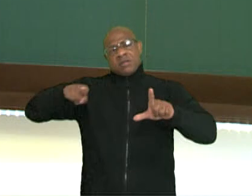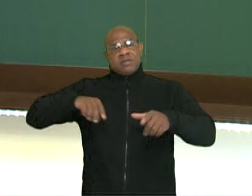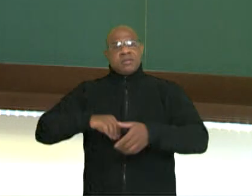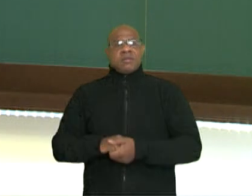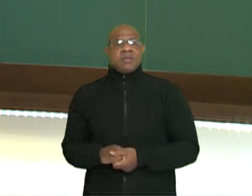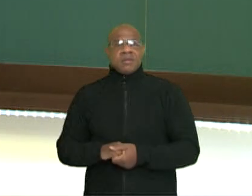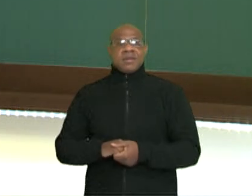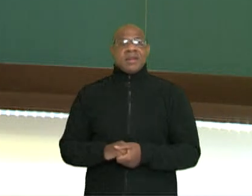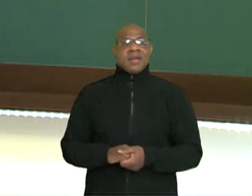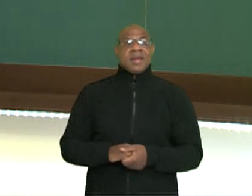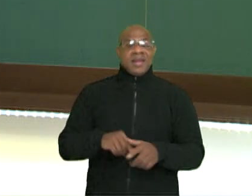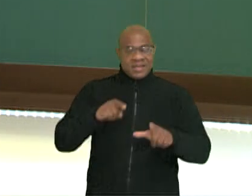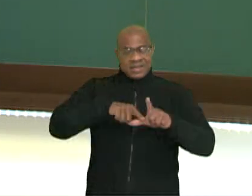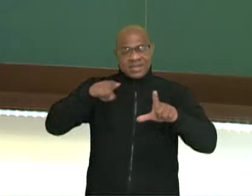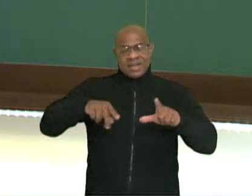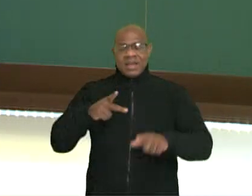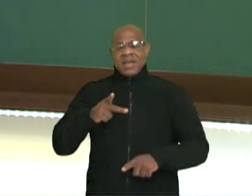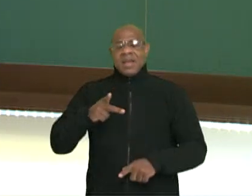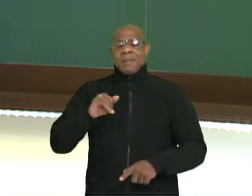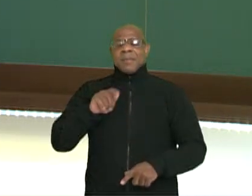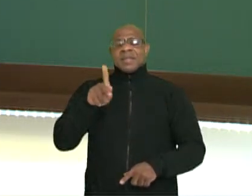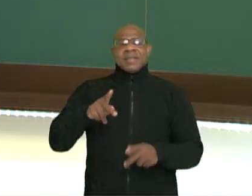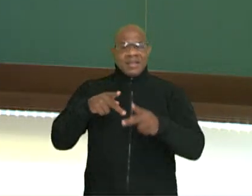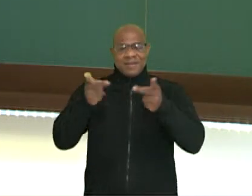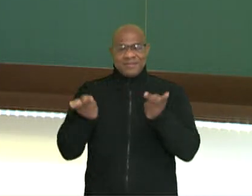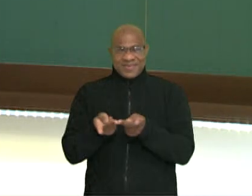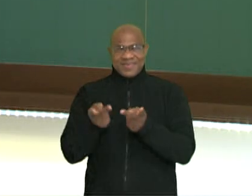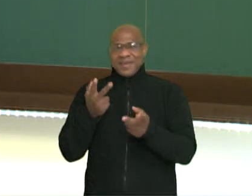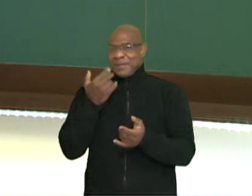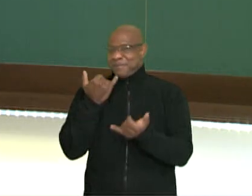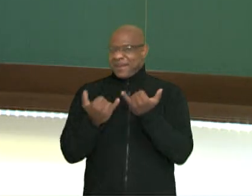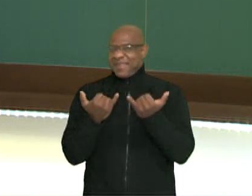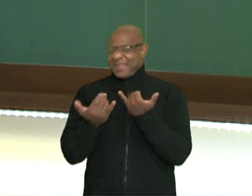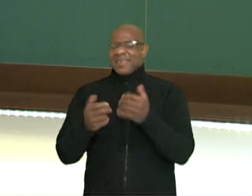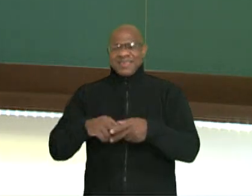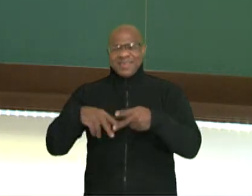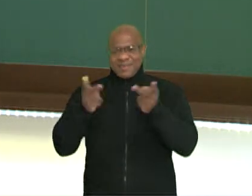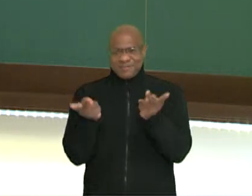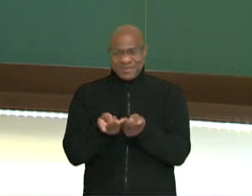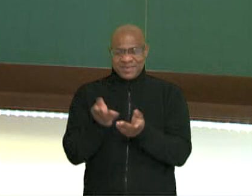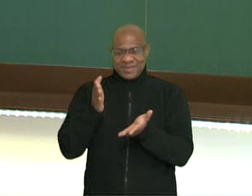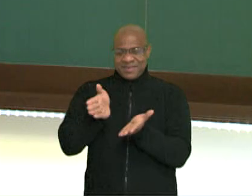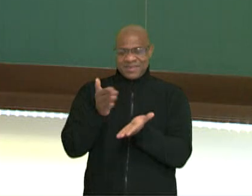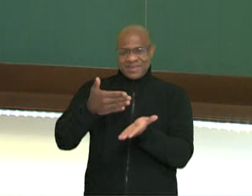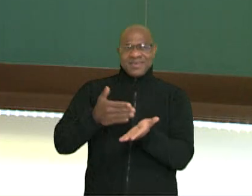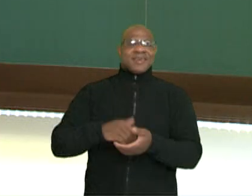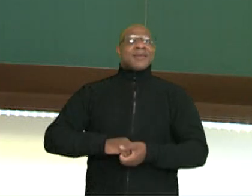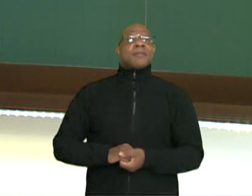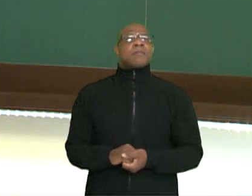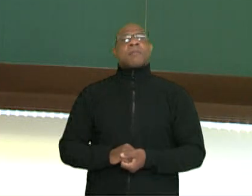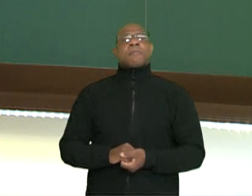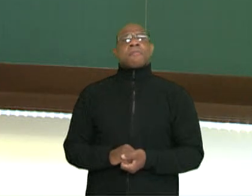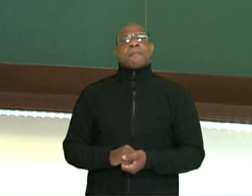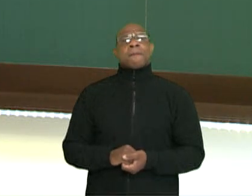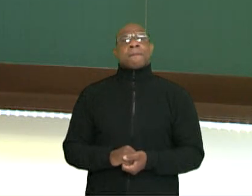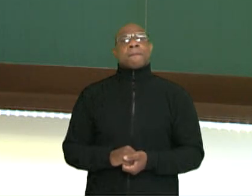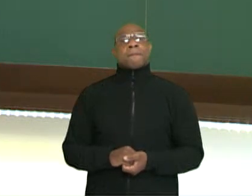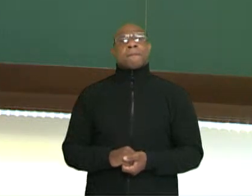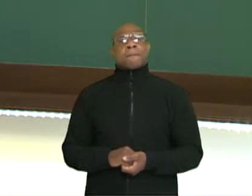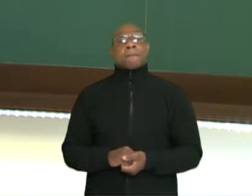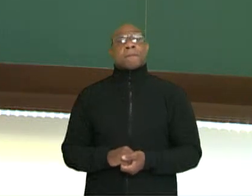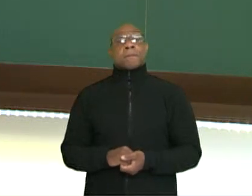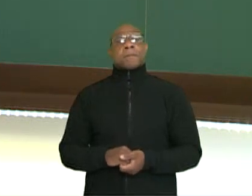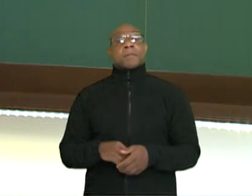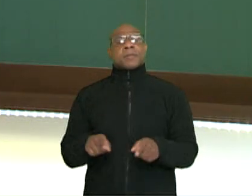gráfico de pizza. Por que será, né? Parece um monte de fatia de pizza irregular ali. E